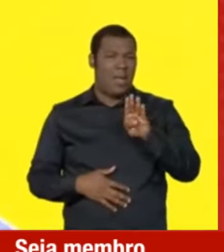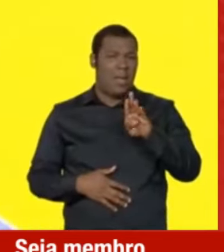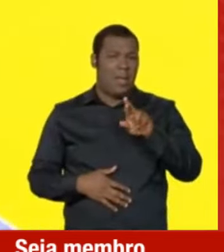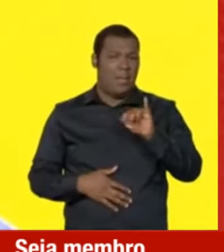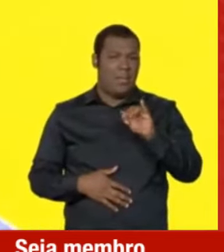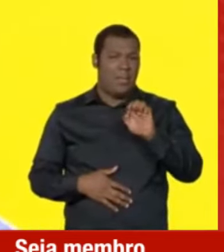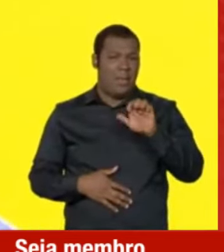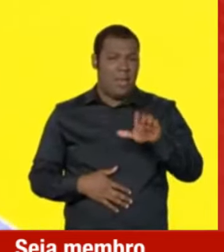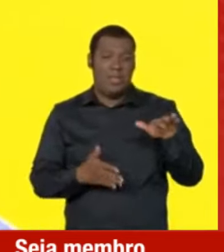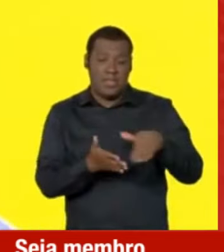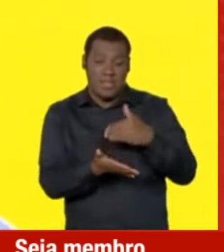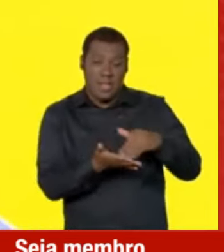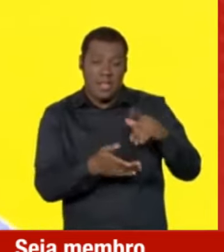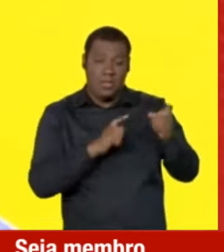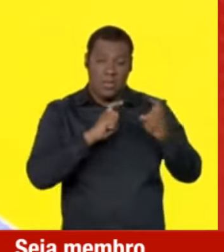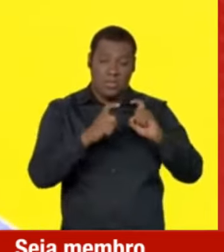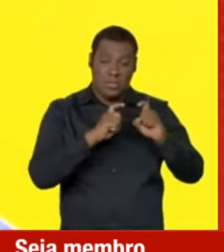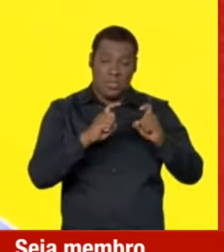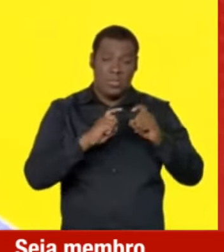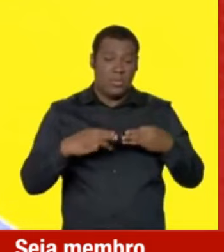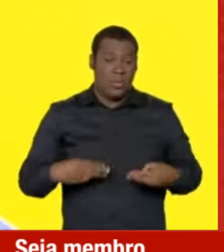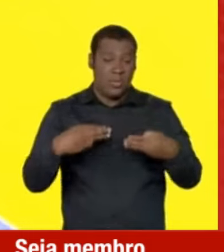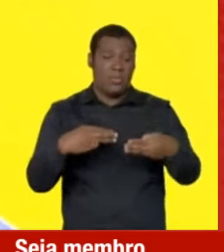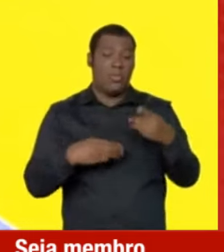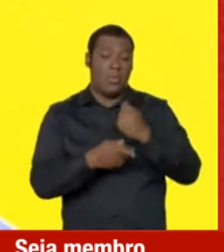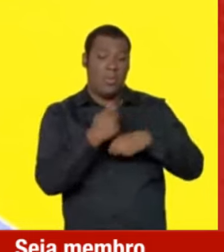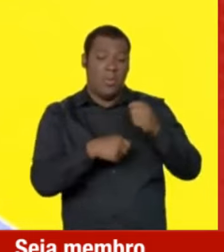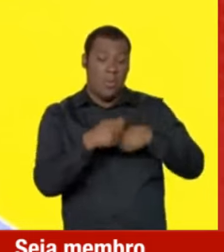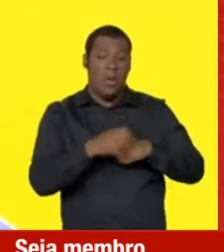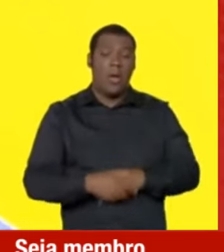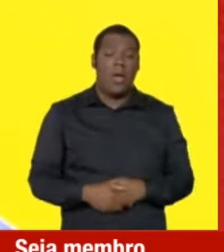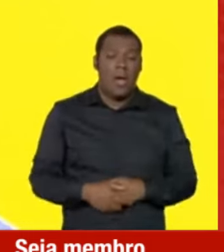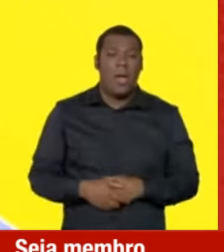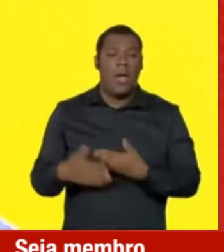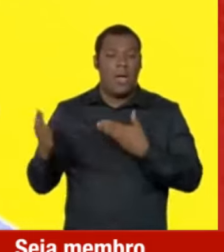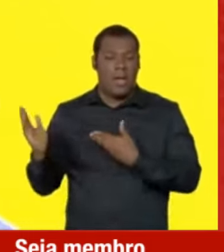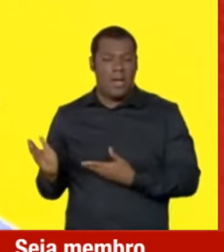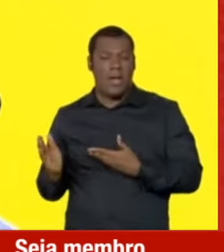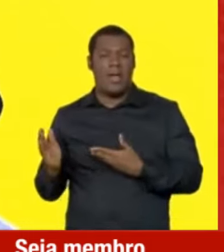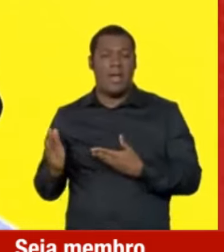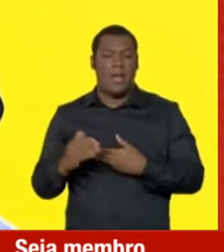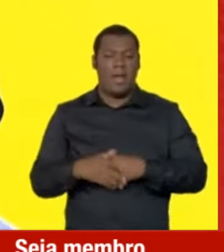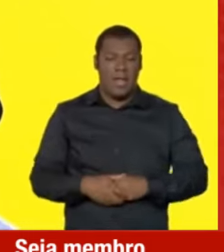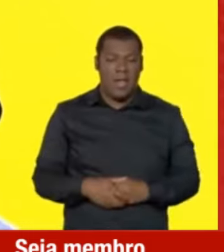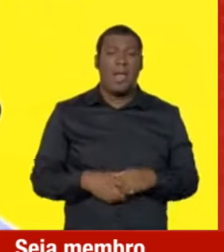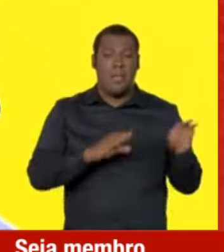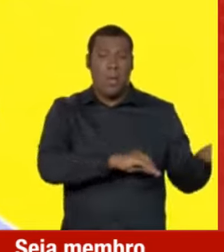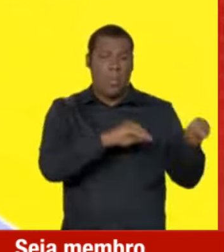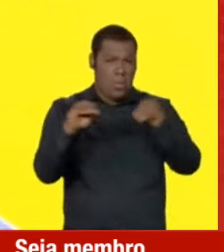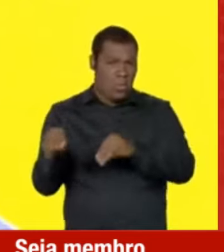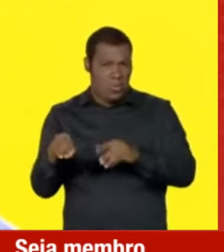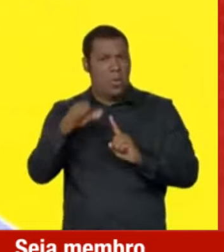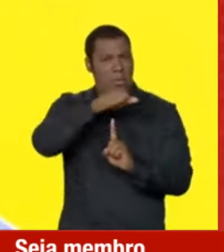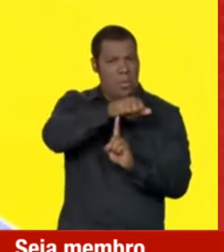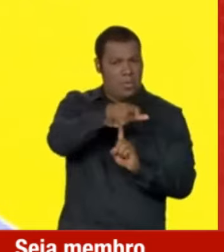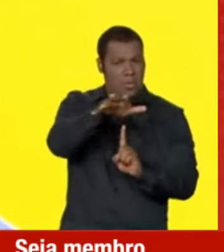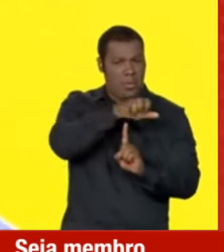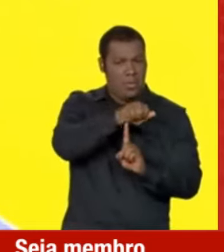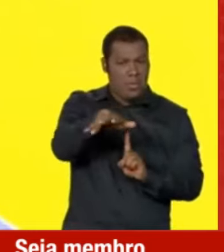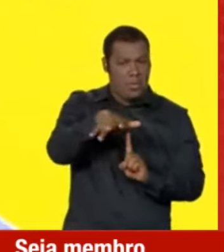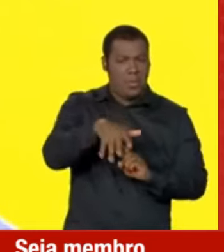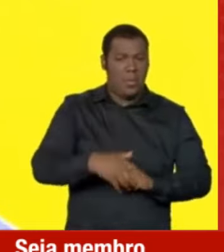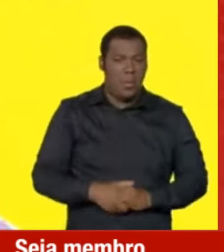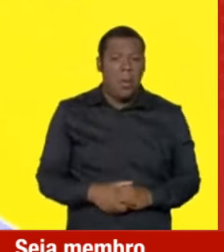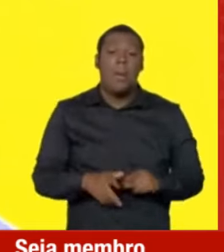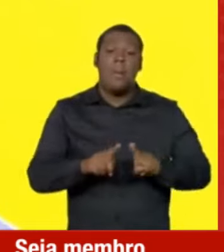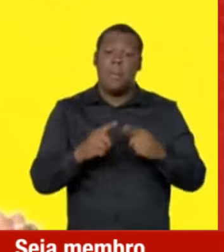da Fazenda. E o bacana da contribuição do Galípolo é que, mesmo ele tendo ido para o Banco Central, ele não